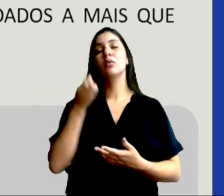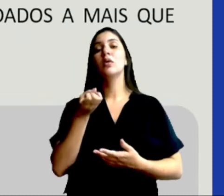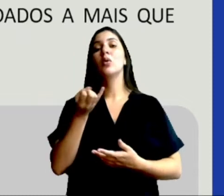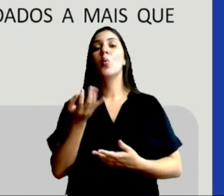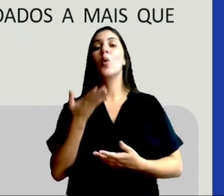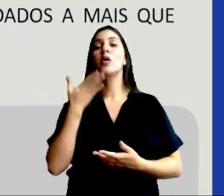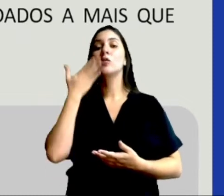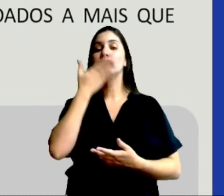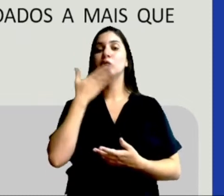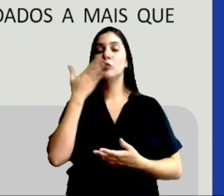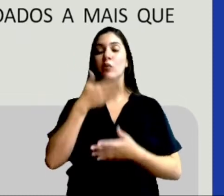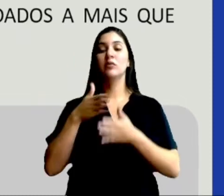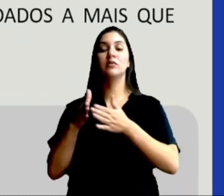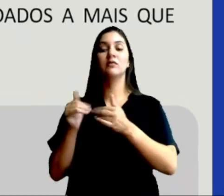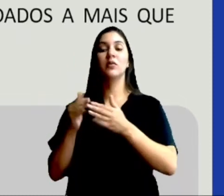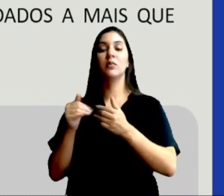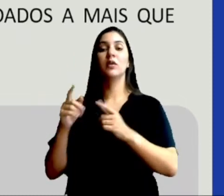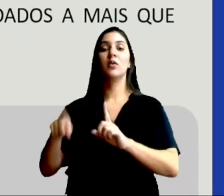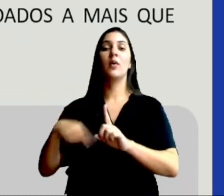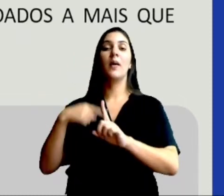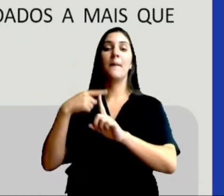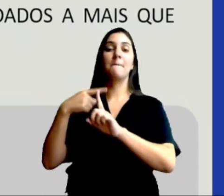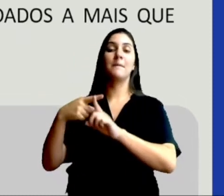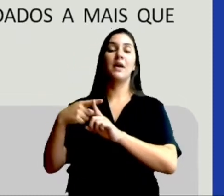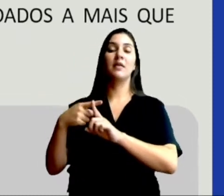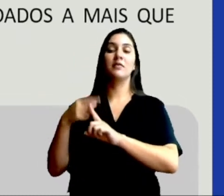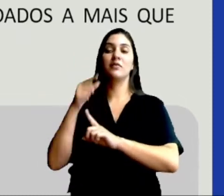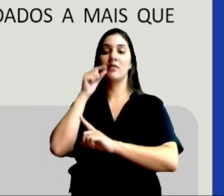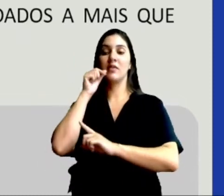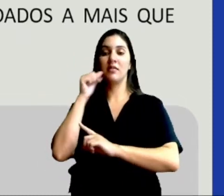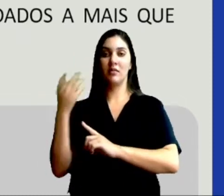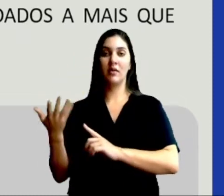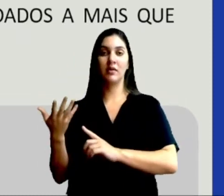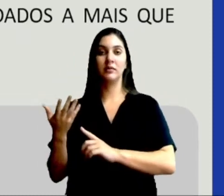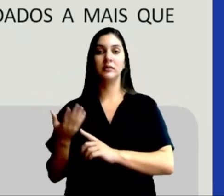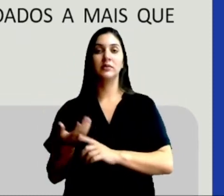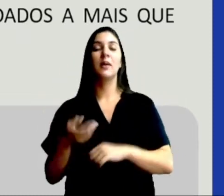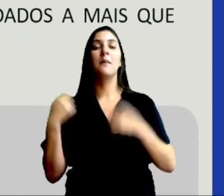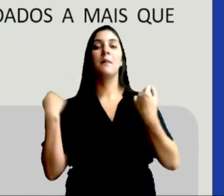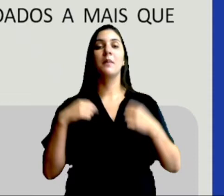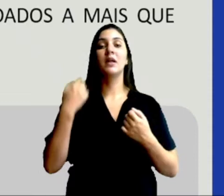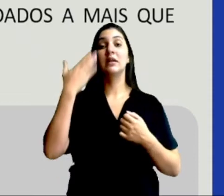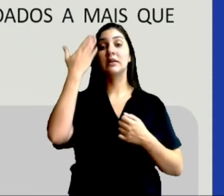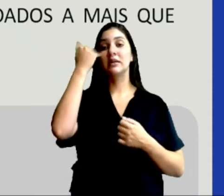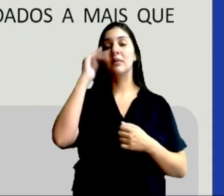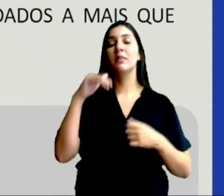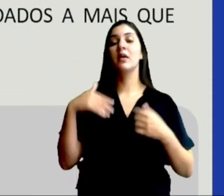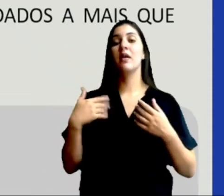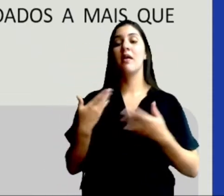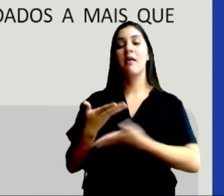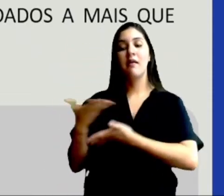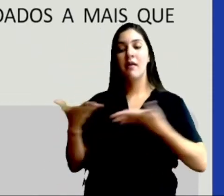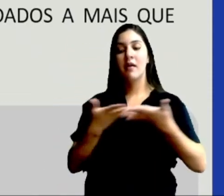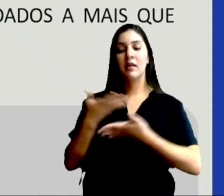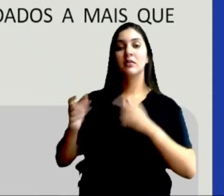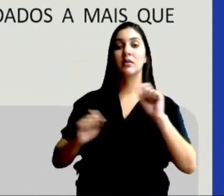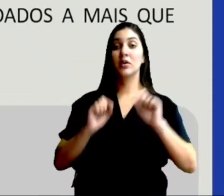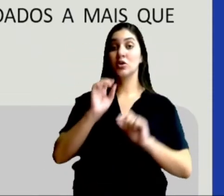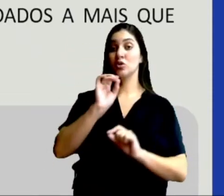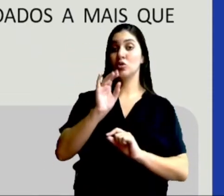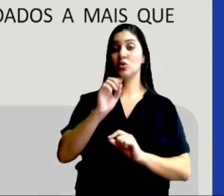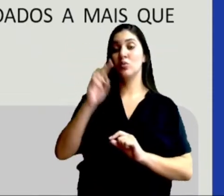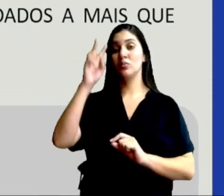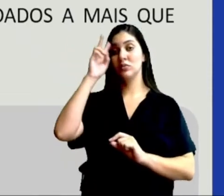foram encomendados a mais que salgados? Então aí eu já vou precisar saber, ó, em relação só à